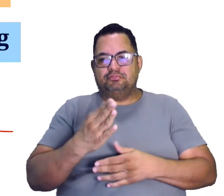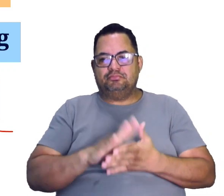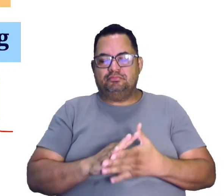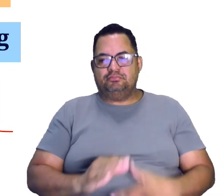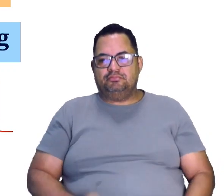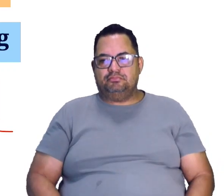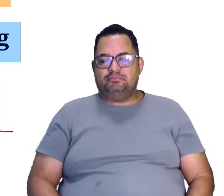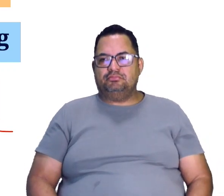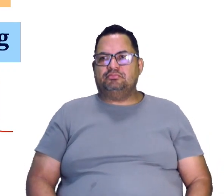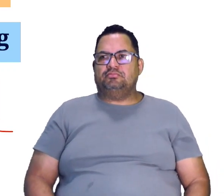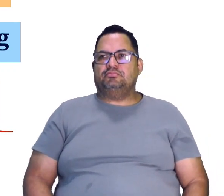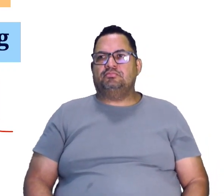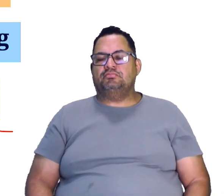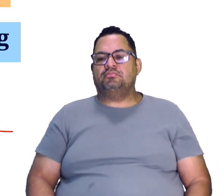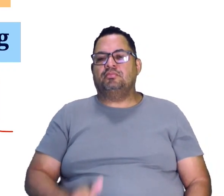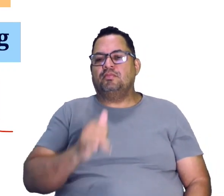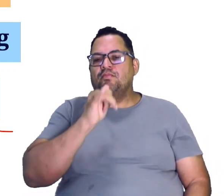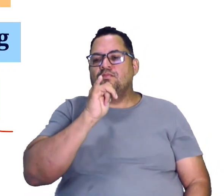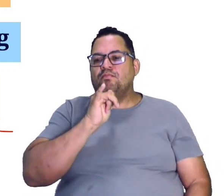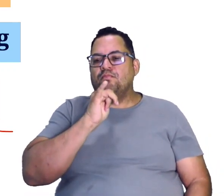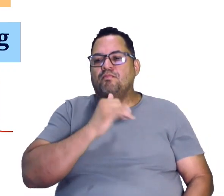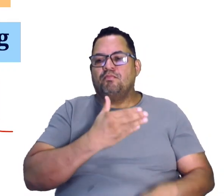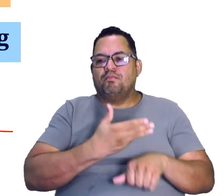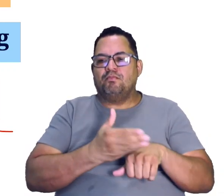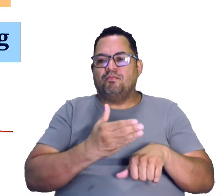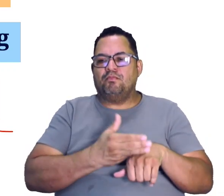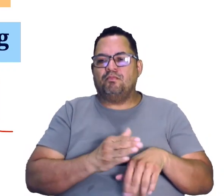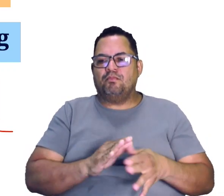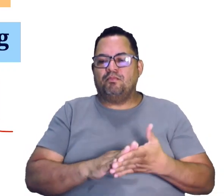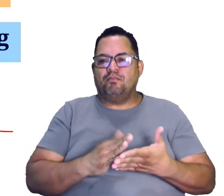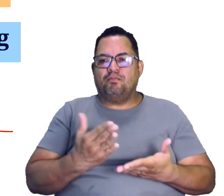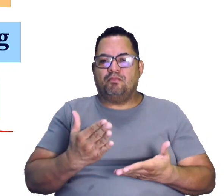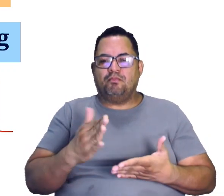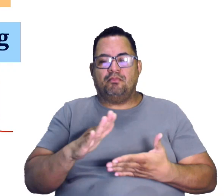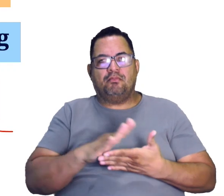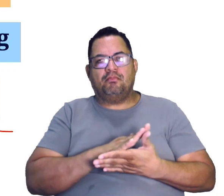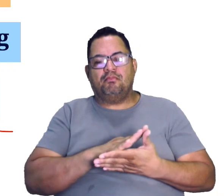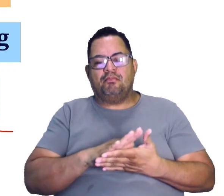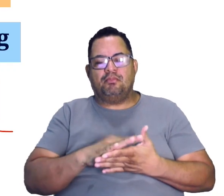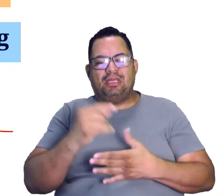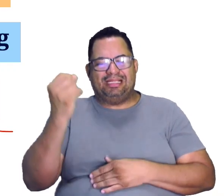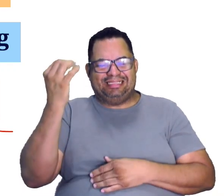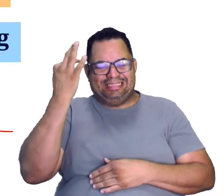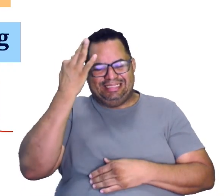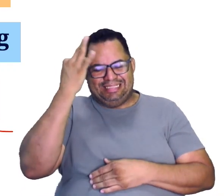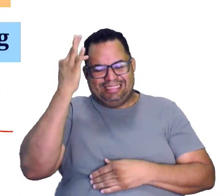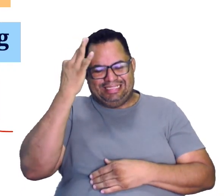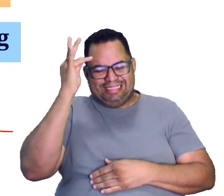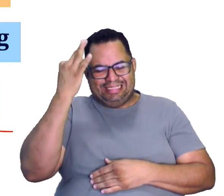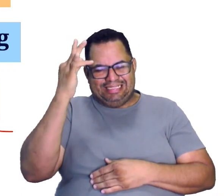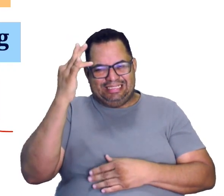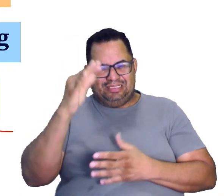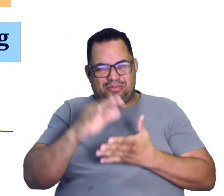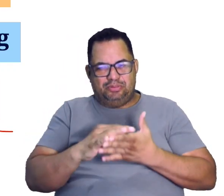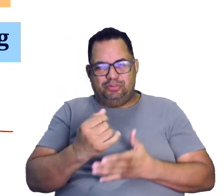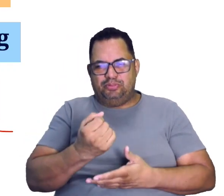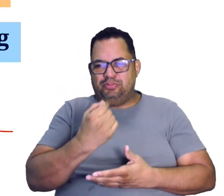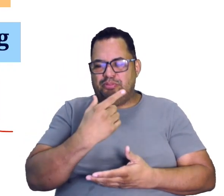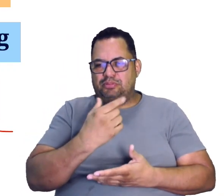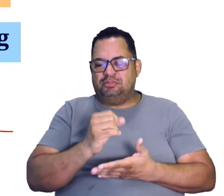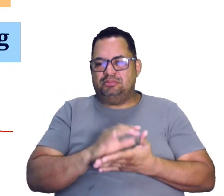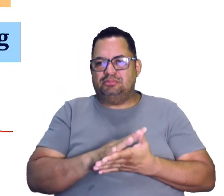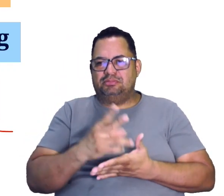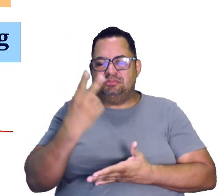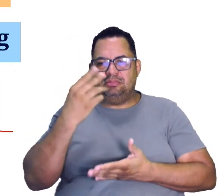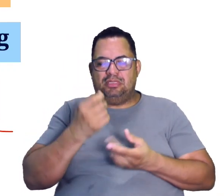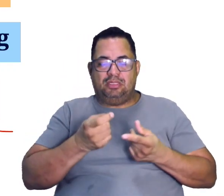você vai utilizar. Quer um exemplo prático do dia a dia? Às vezes você está com uma dor de cabeça, vai na farmácia, compra um remédio para dor, que eu não vou dizer o nome, mas normalmente